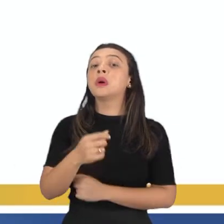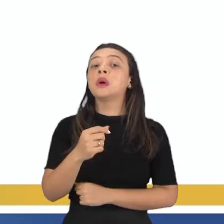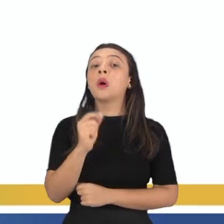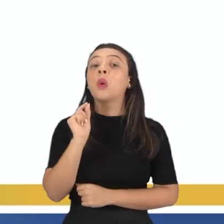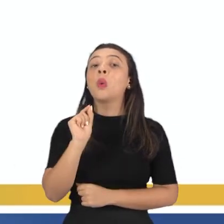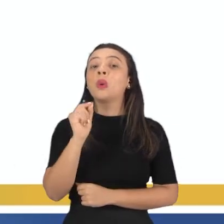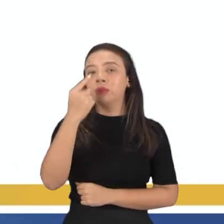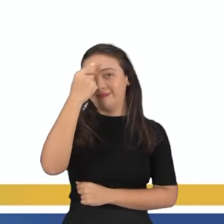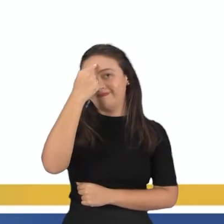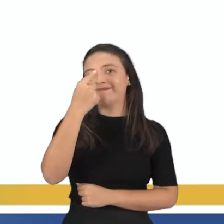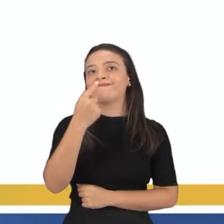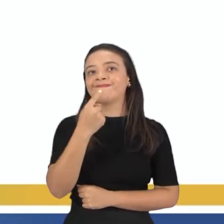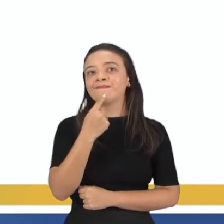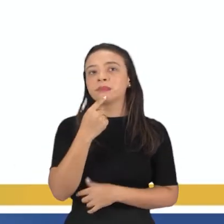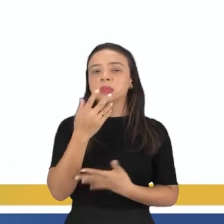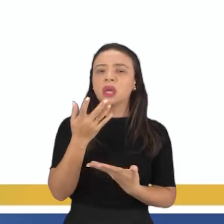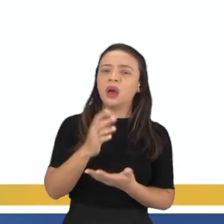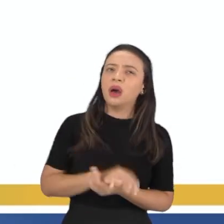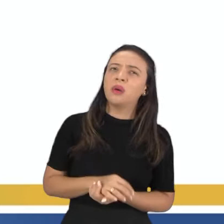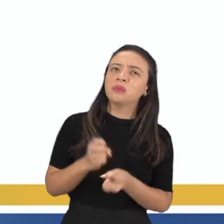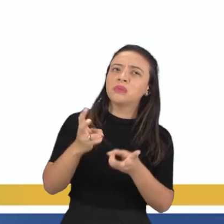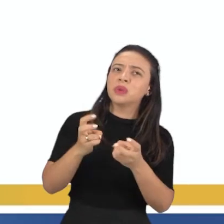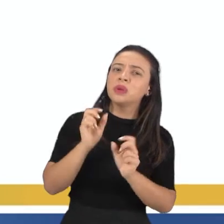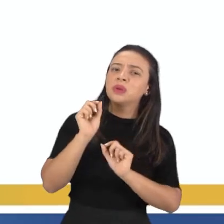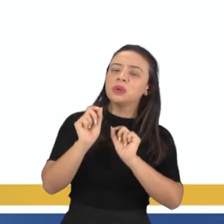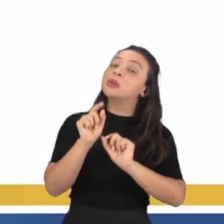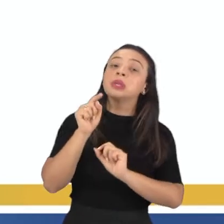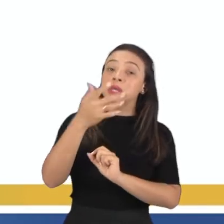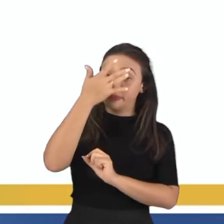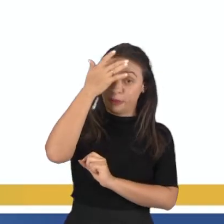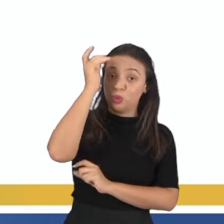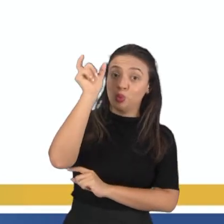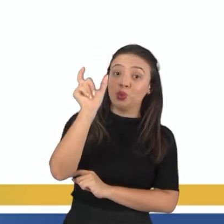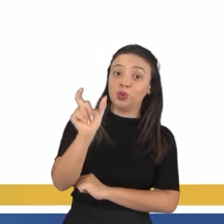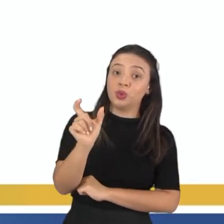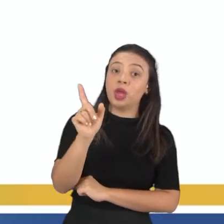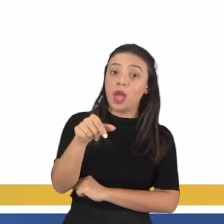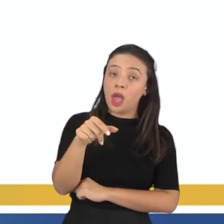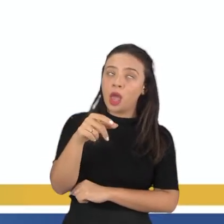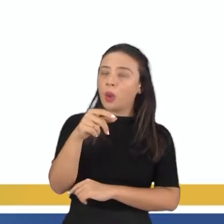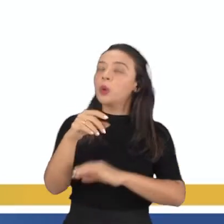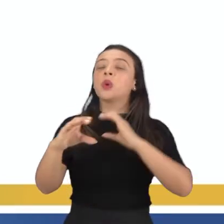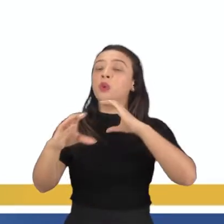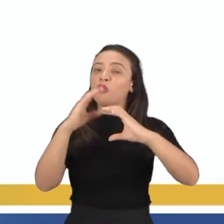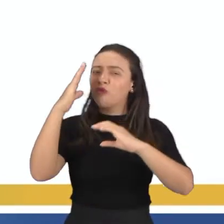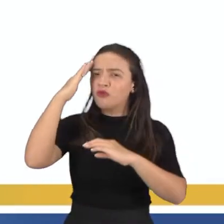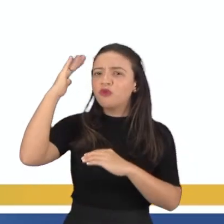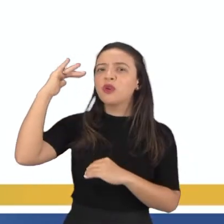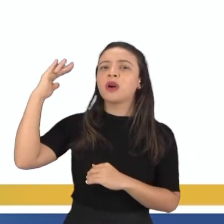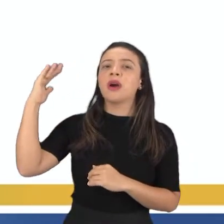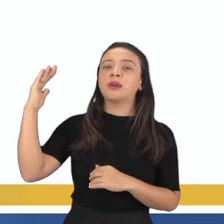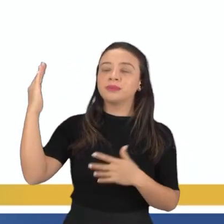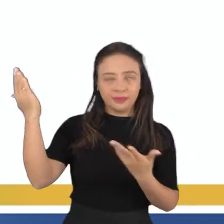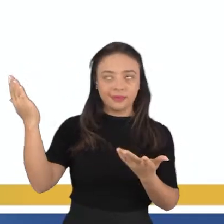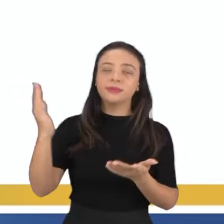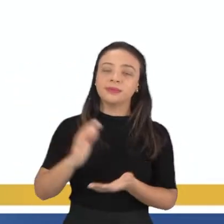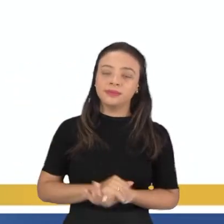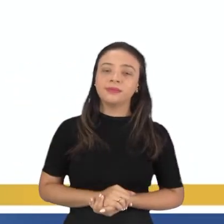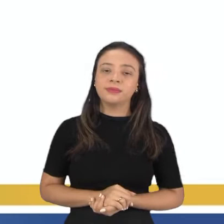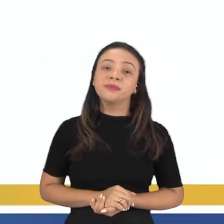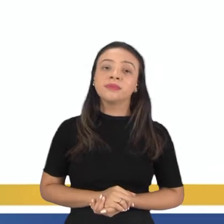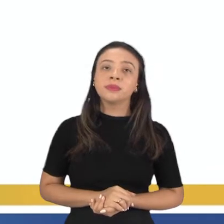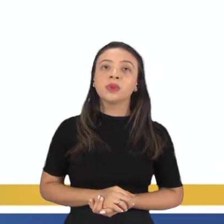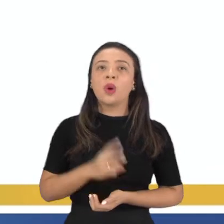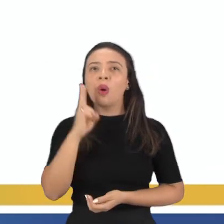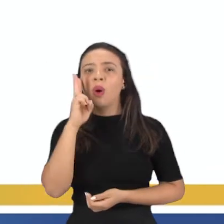essa é uma imagem e o que que eu posso inferir dessa imagem que essa pessoa aí é um cantor famoso bem bem famoso né então